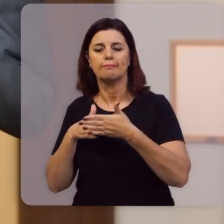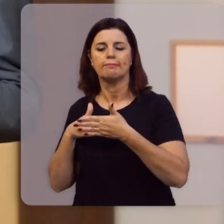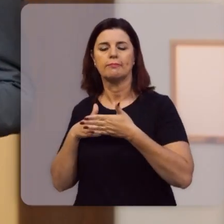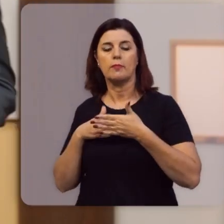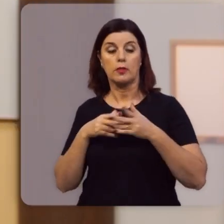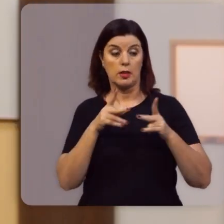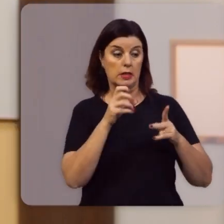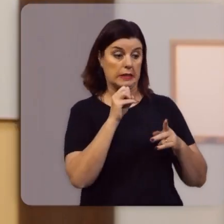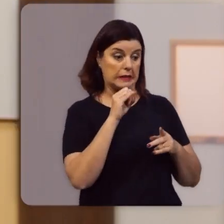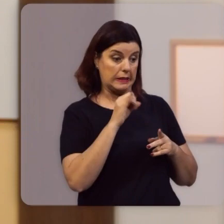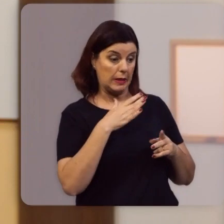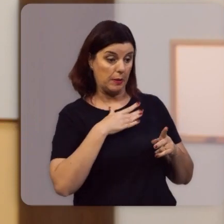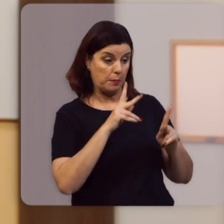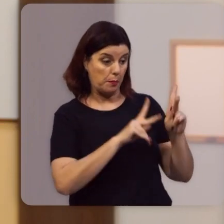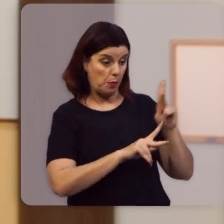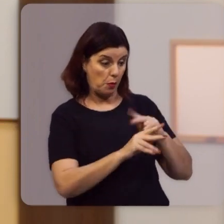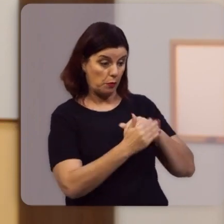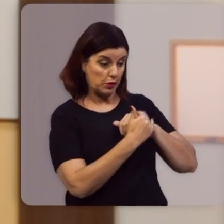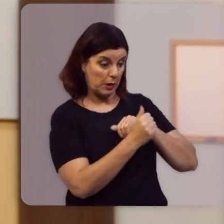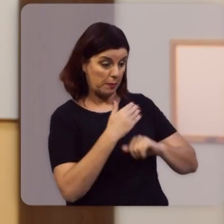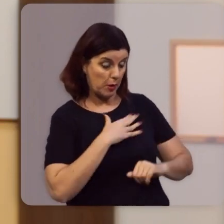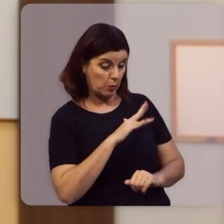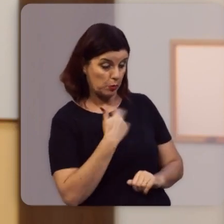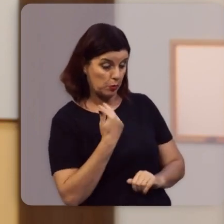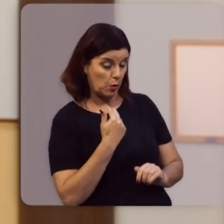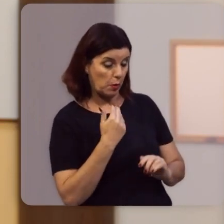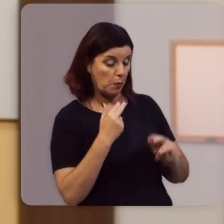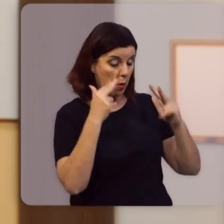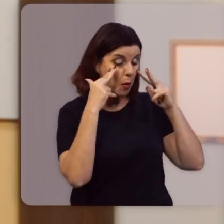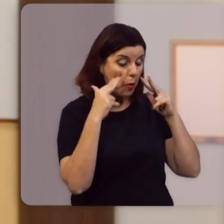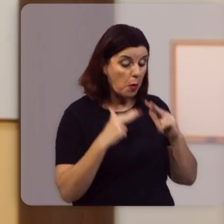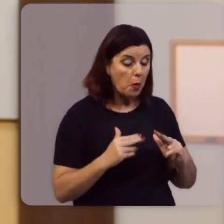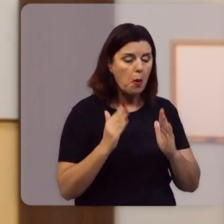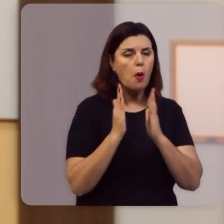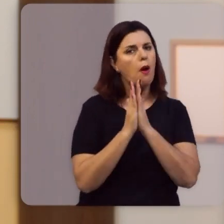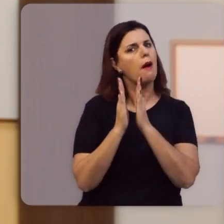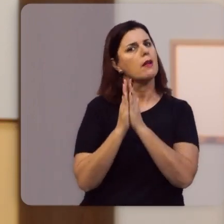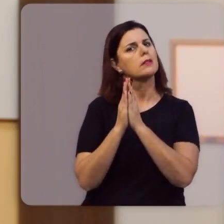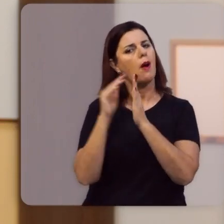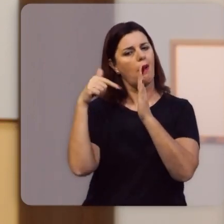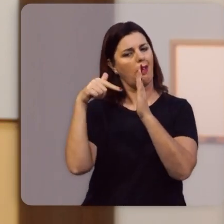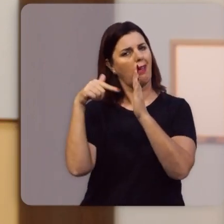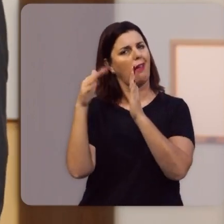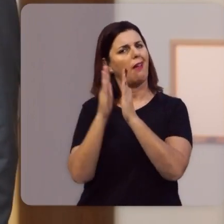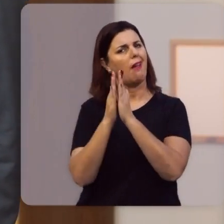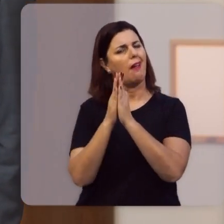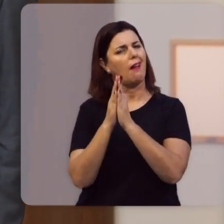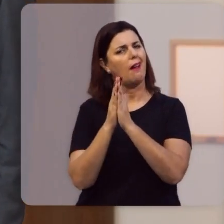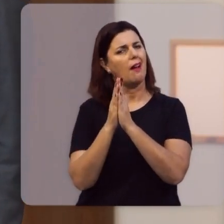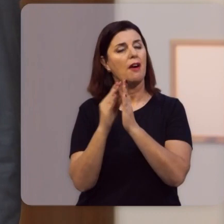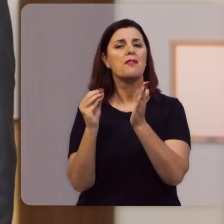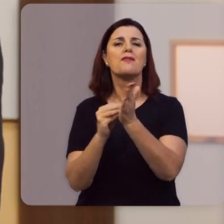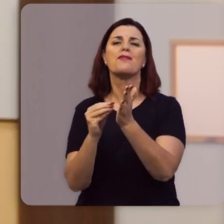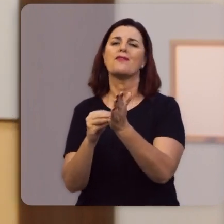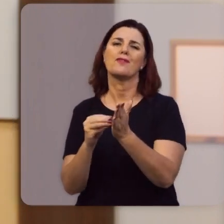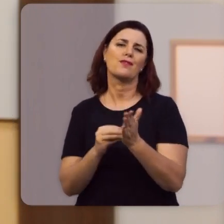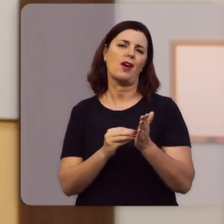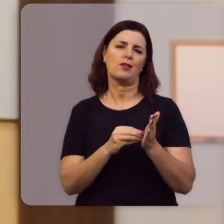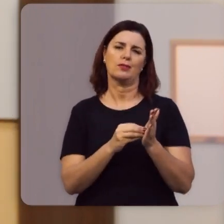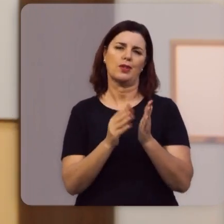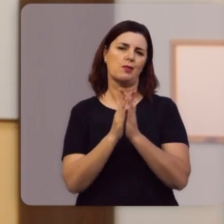Se o meu povo, que se chama pelo meu nome, se humilhar e orar, veja você, falta